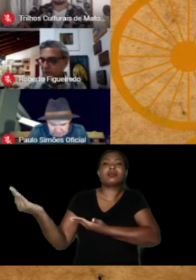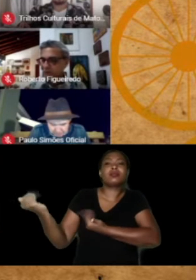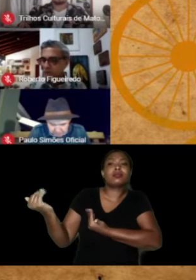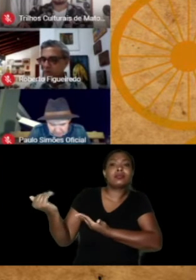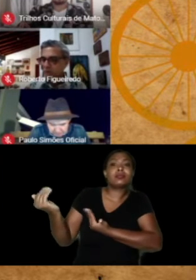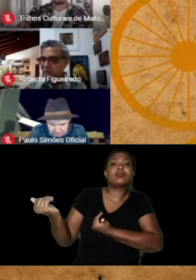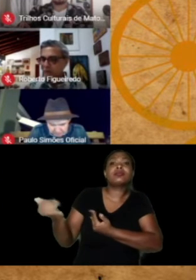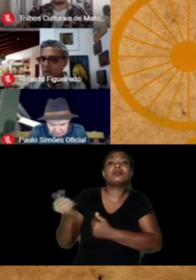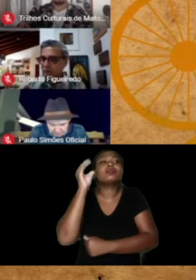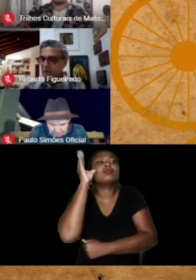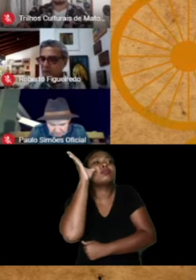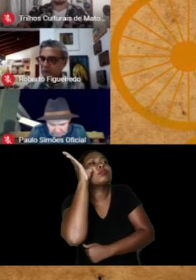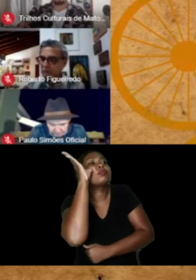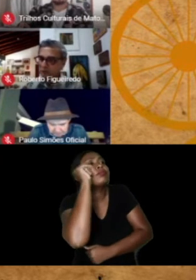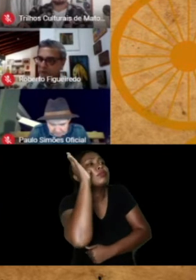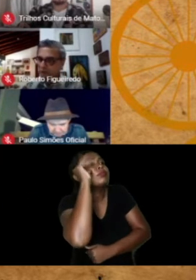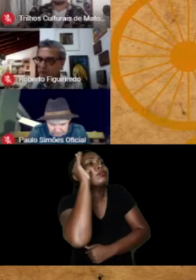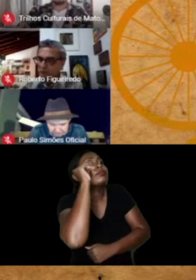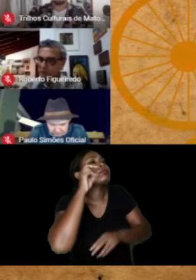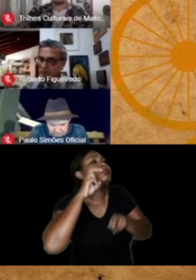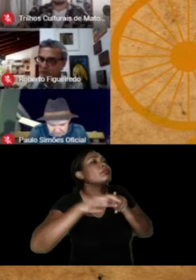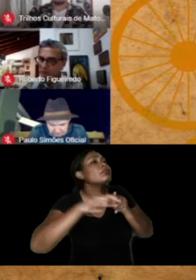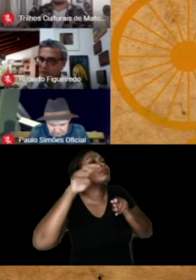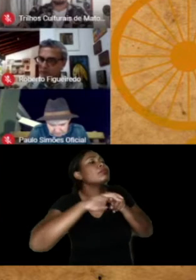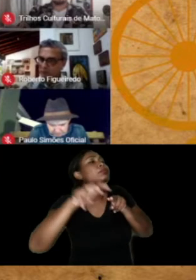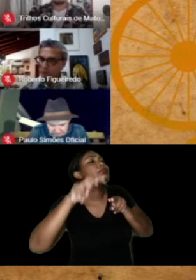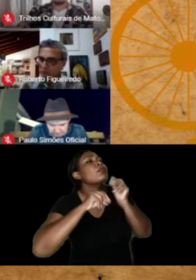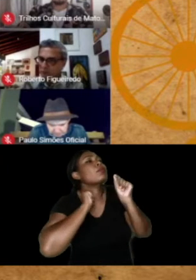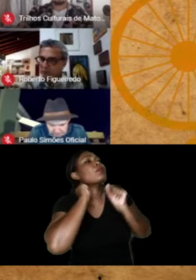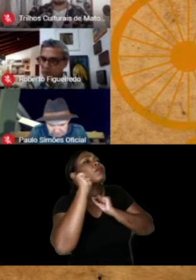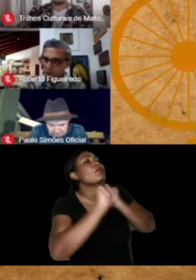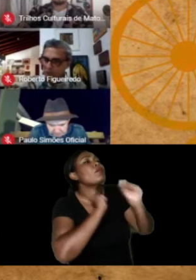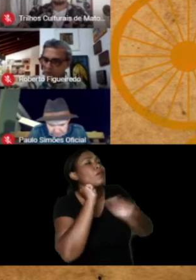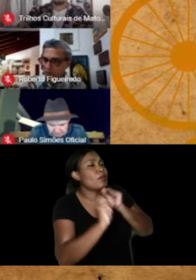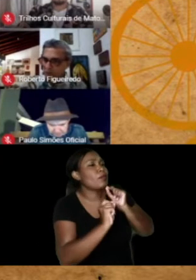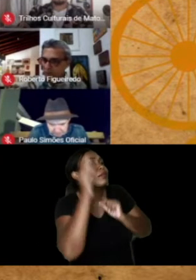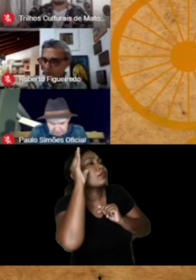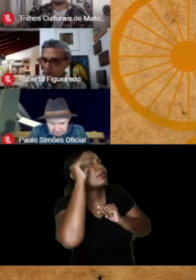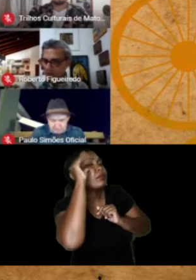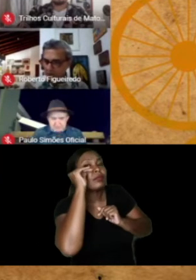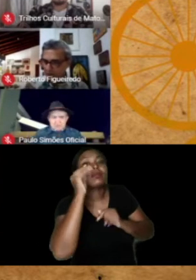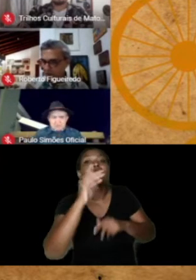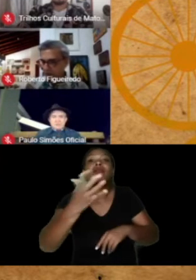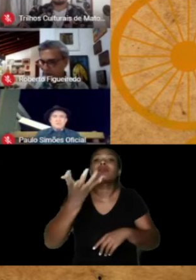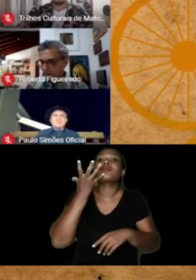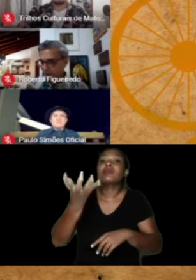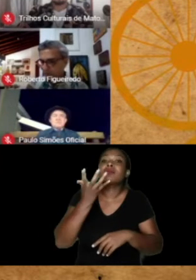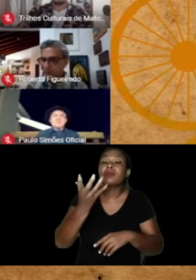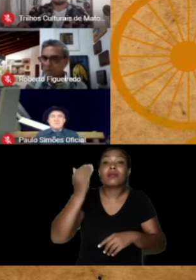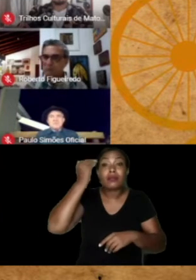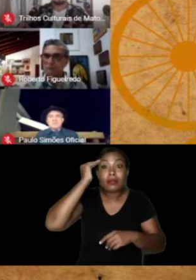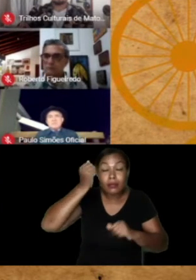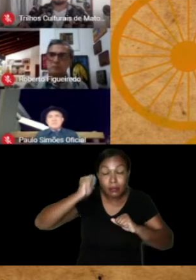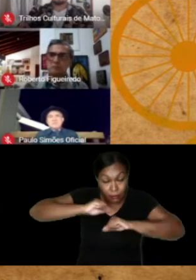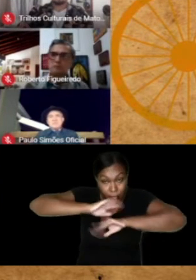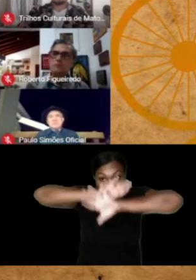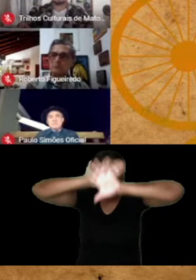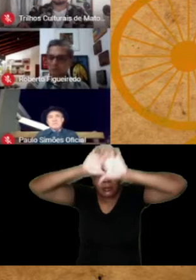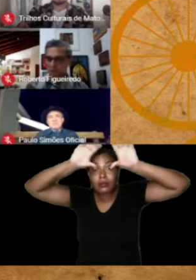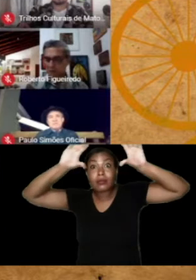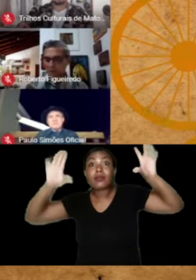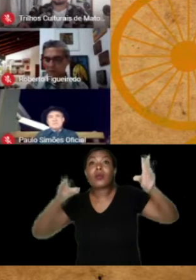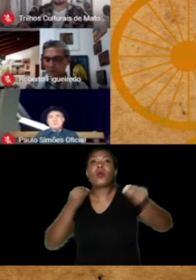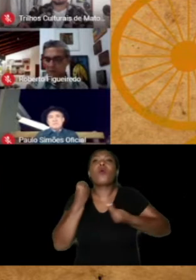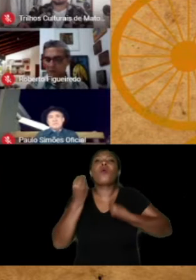saber a história da ferrovia. E mais ainda, eles querem entender a